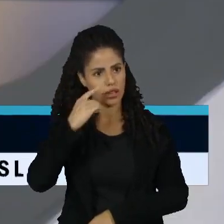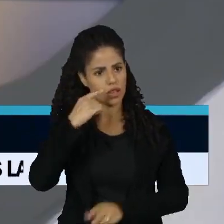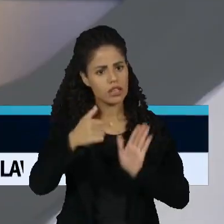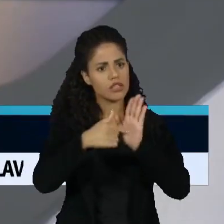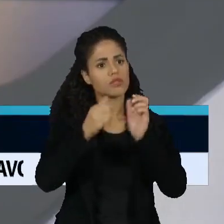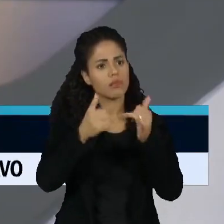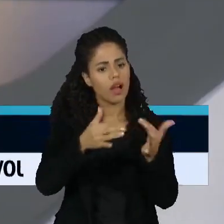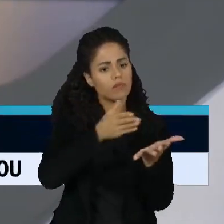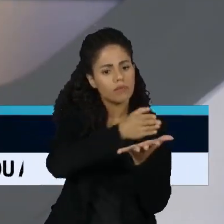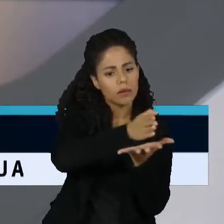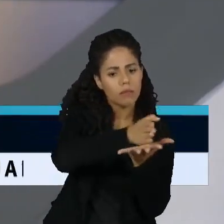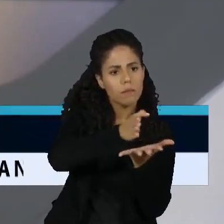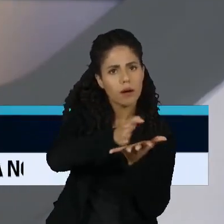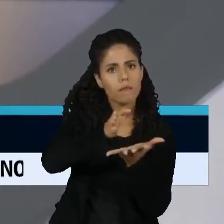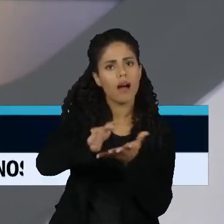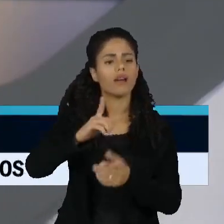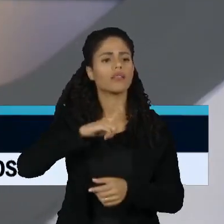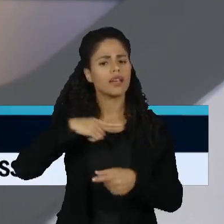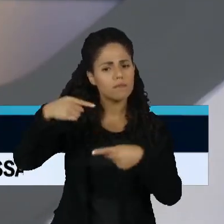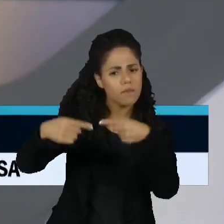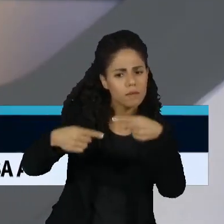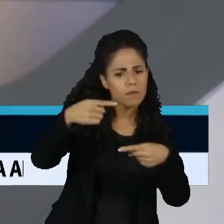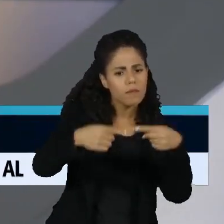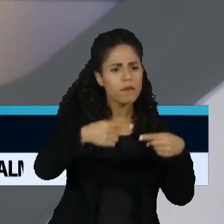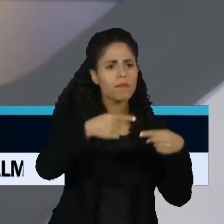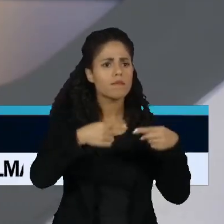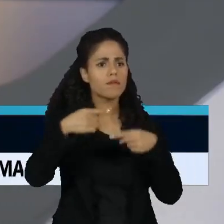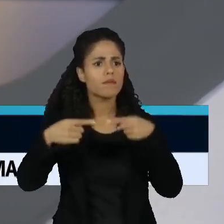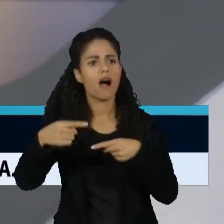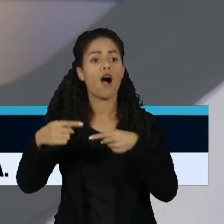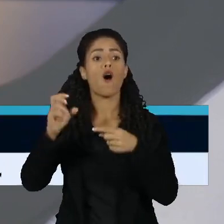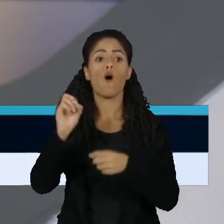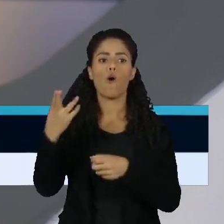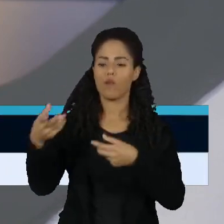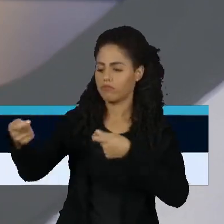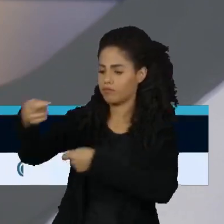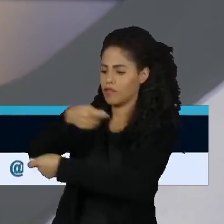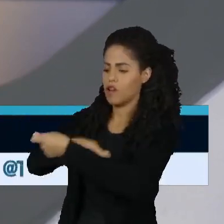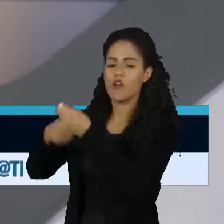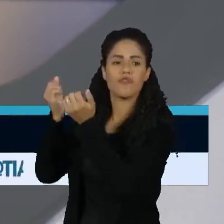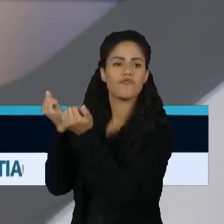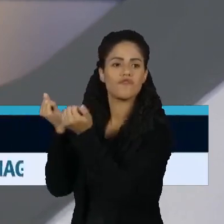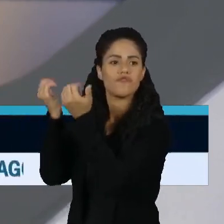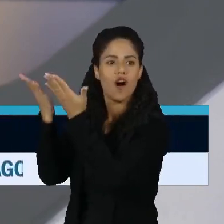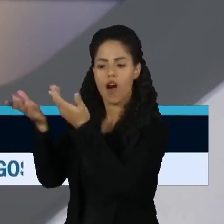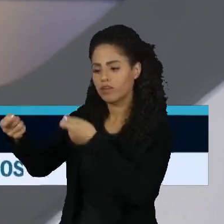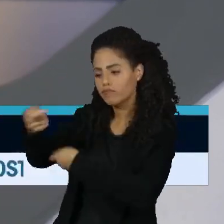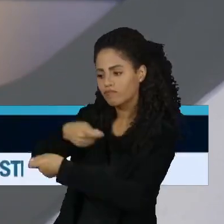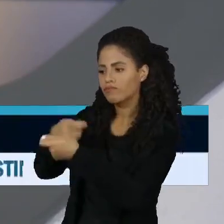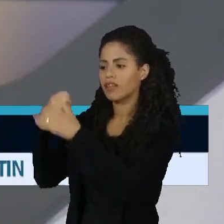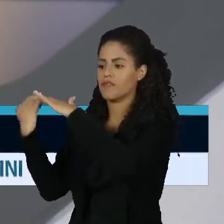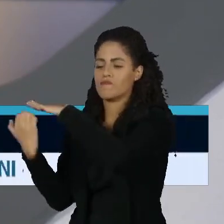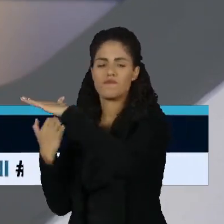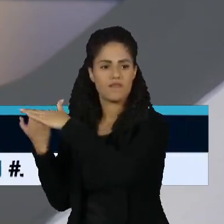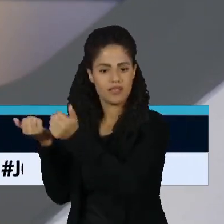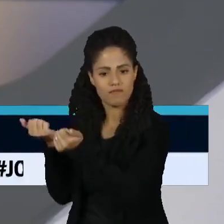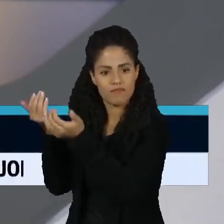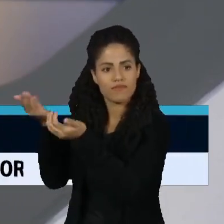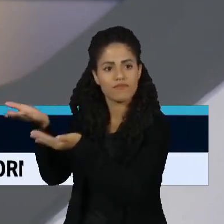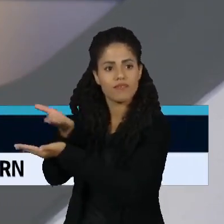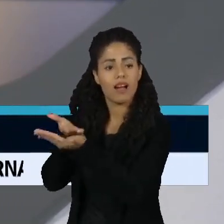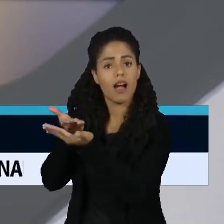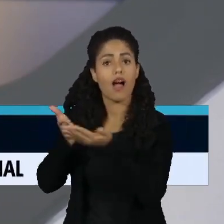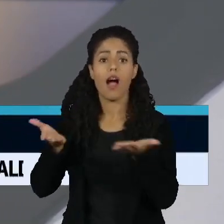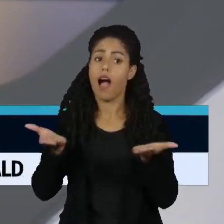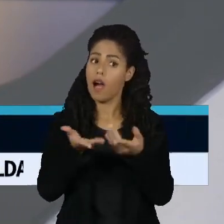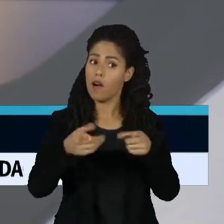certo espaço ainda. Eólico, está discutindo se eólico offshore, né? Que é aquela produção no mar. Agora, mais recentemente,